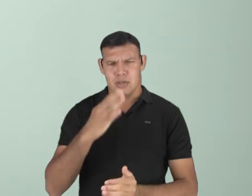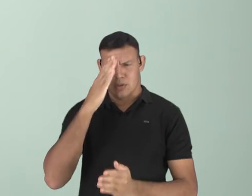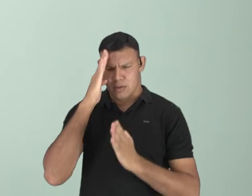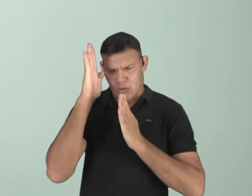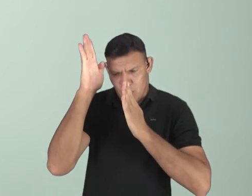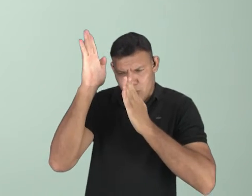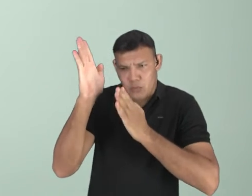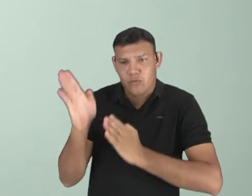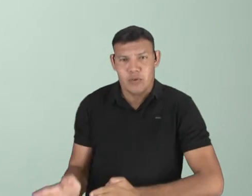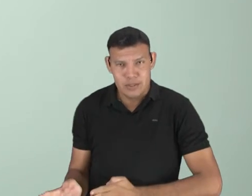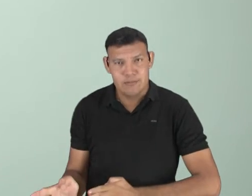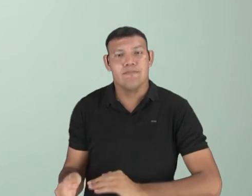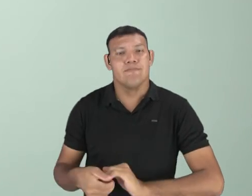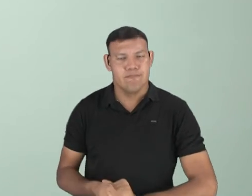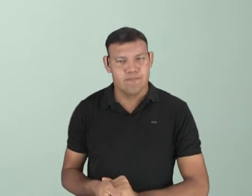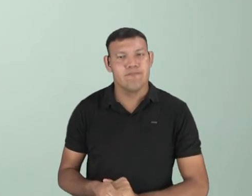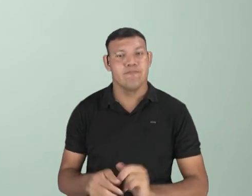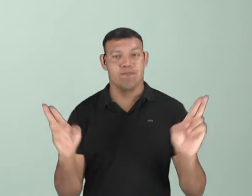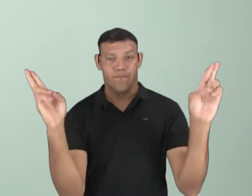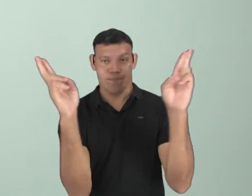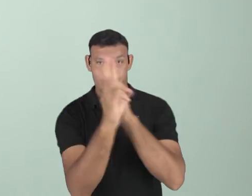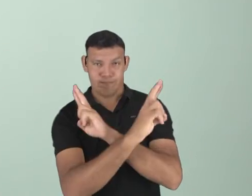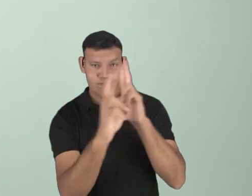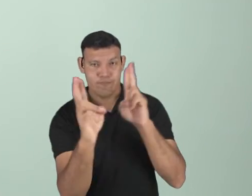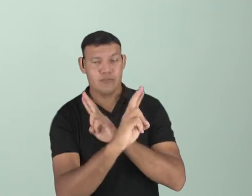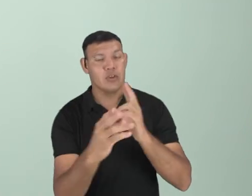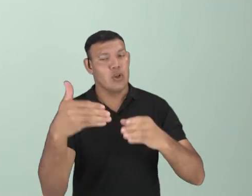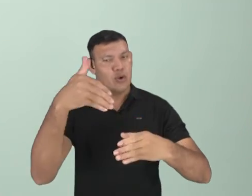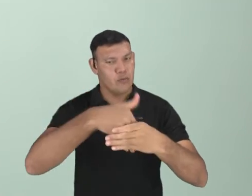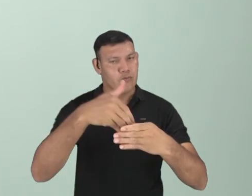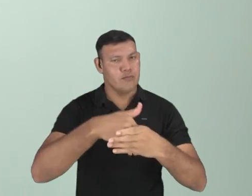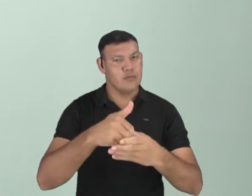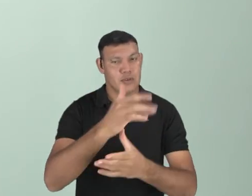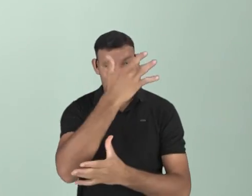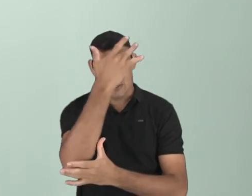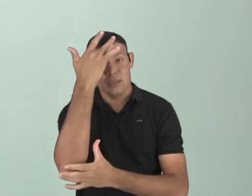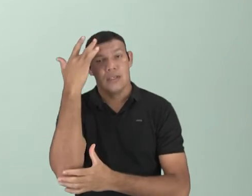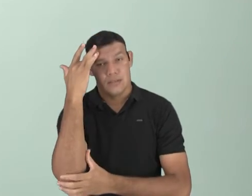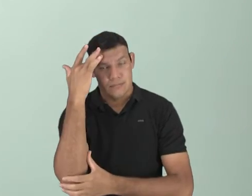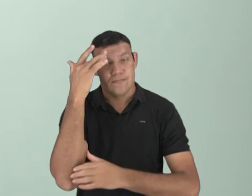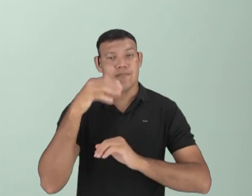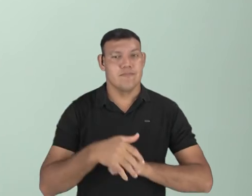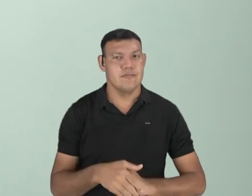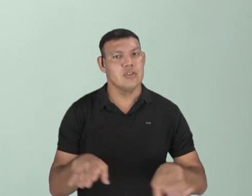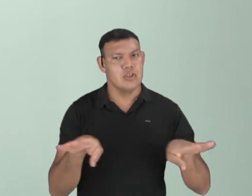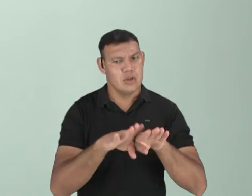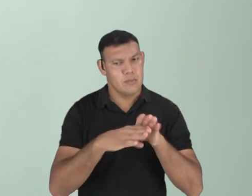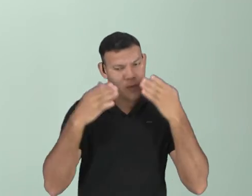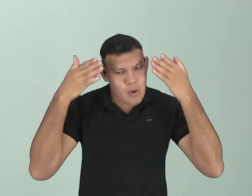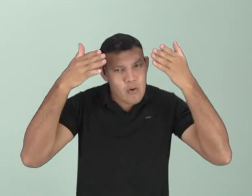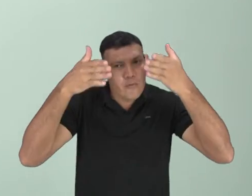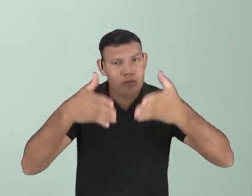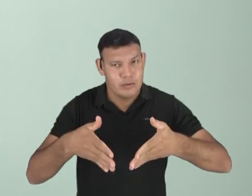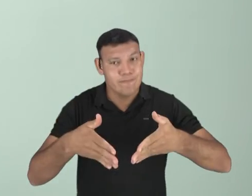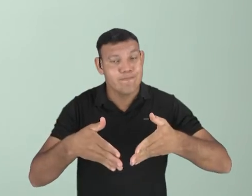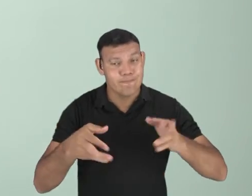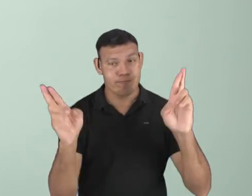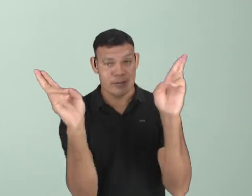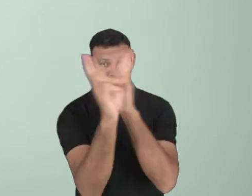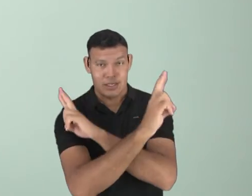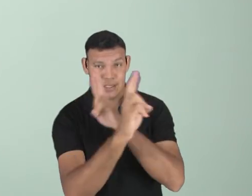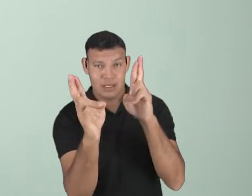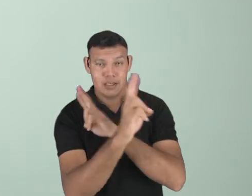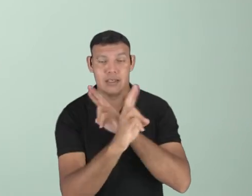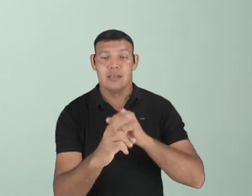com aquilo que correspondeu ao voto dos cidadãos. E vamos enfatizar, em relação ao